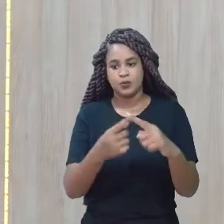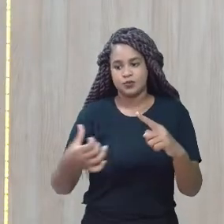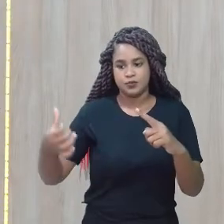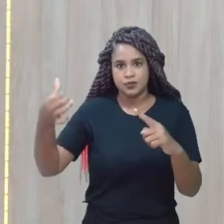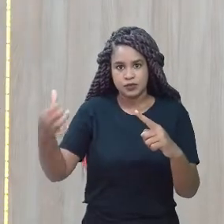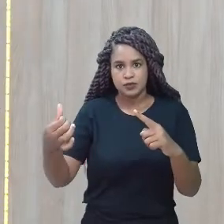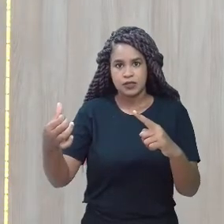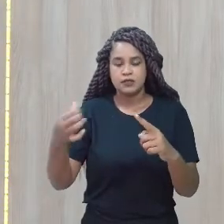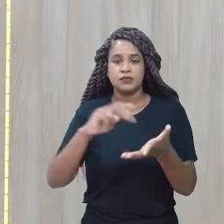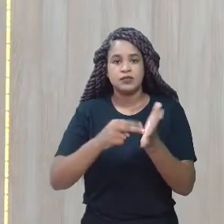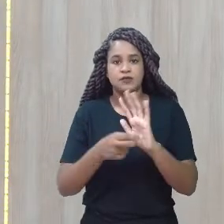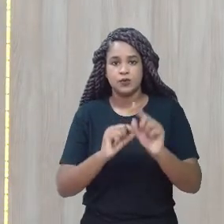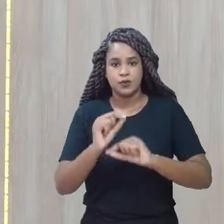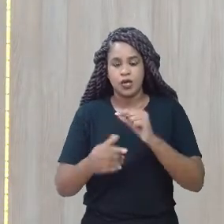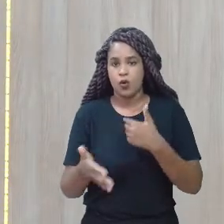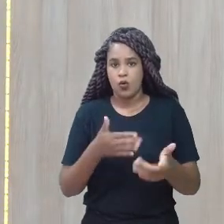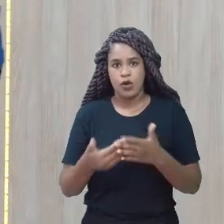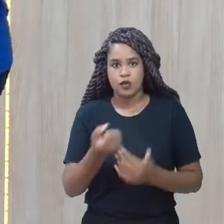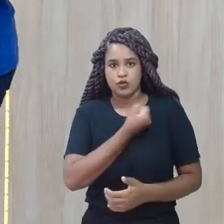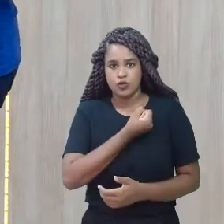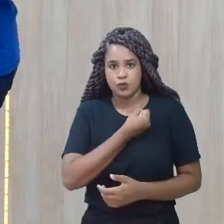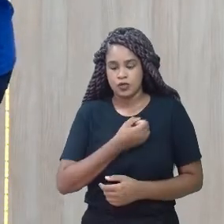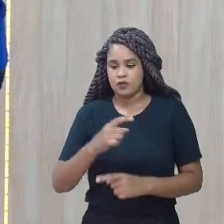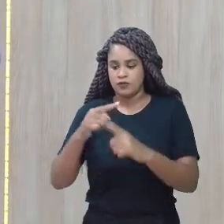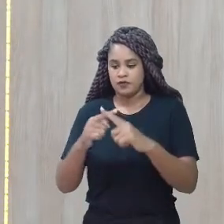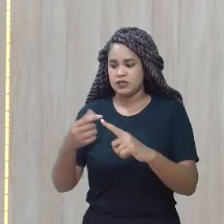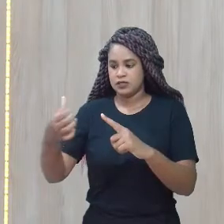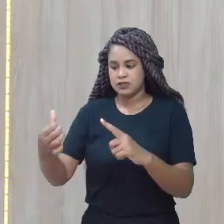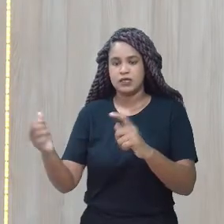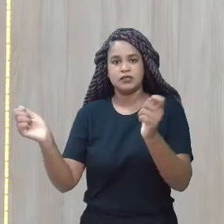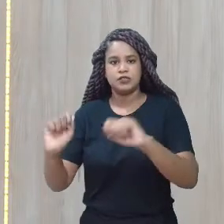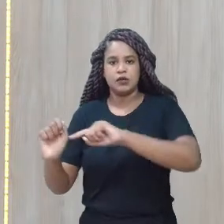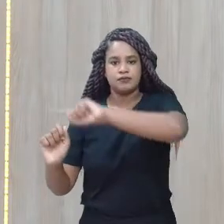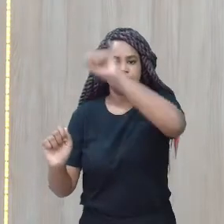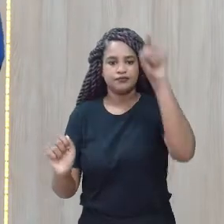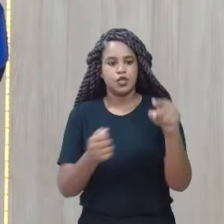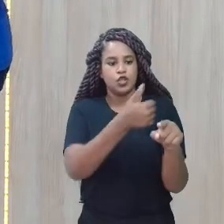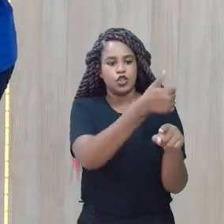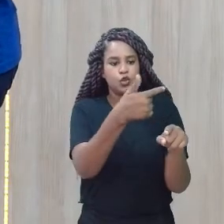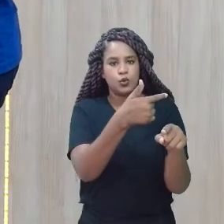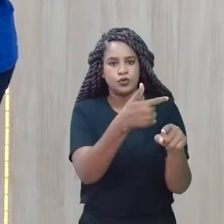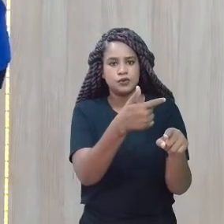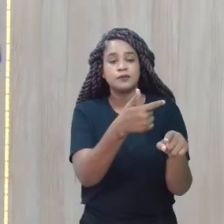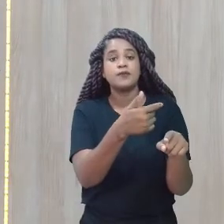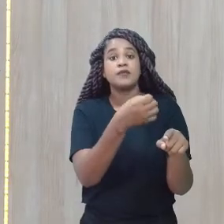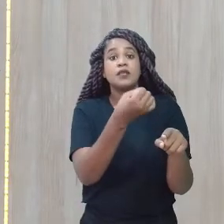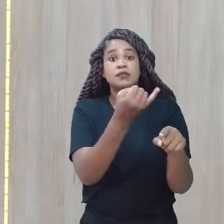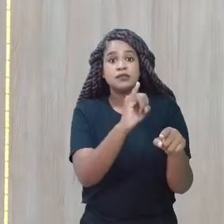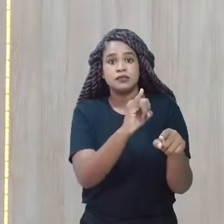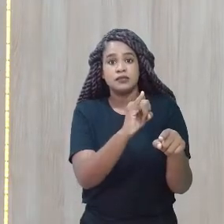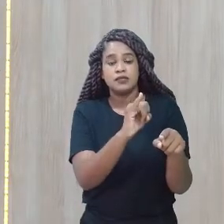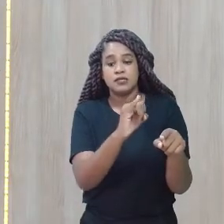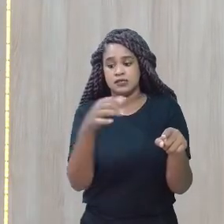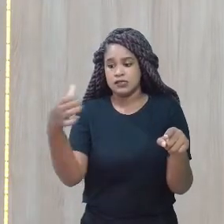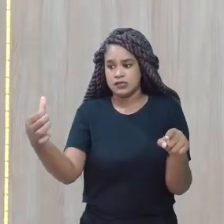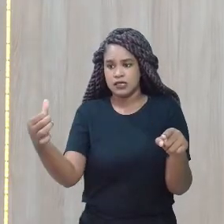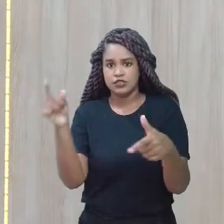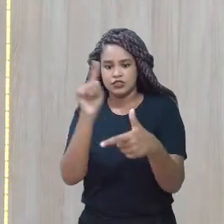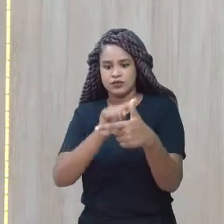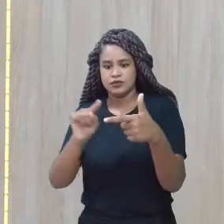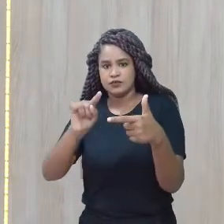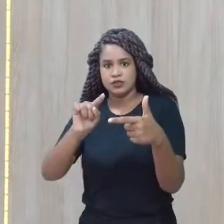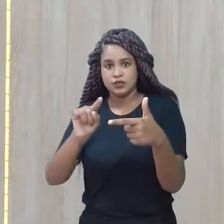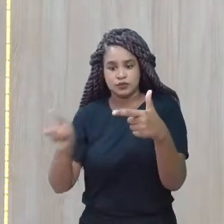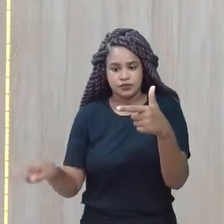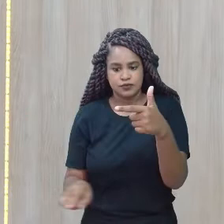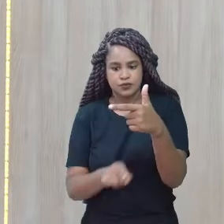significa que eu multiplico algum número por 6 para dar o 12. E o 6 sendo divisor de 12, significa que eu